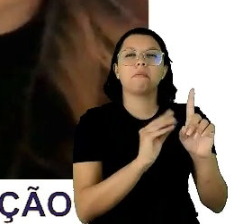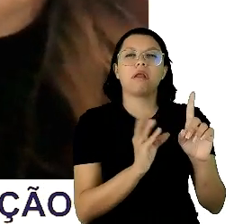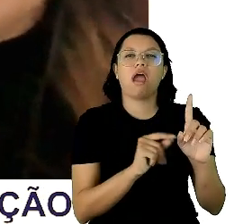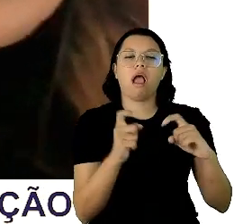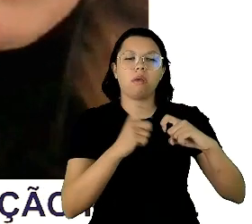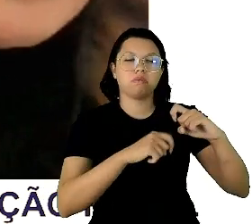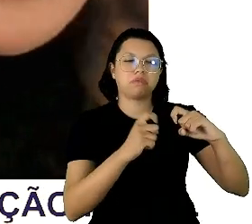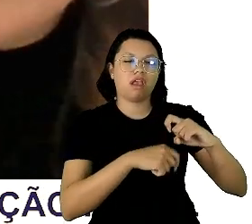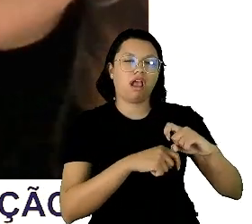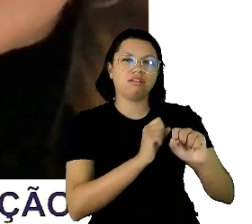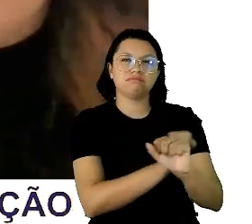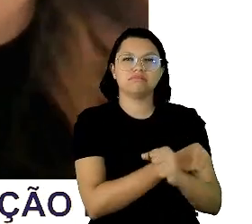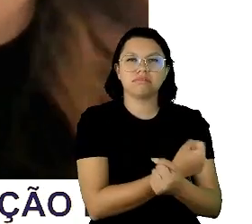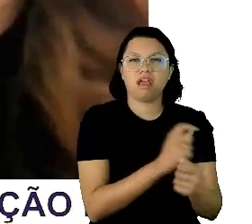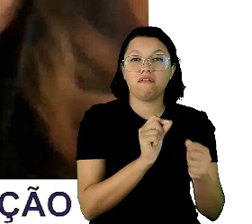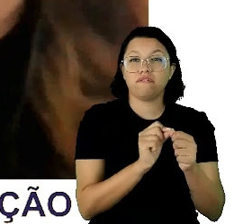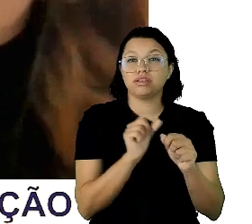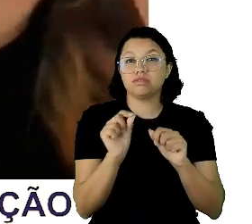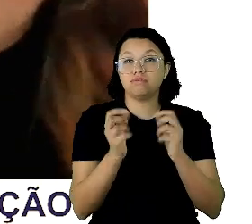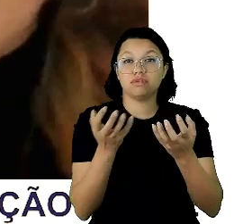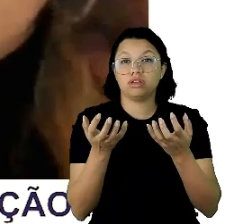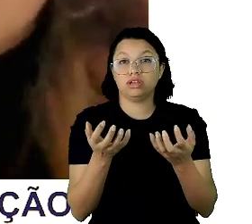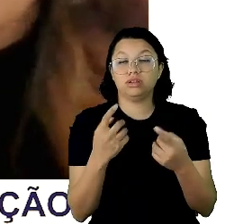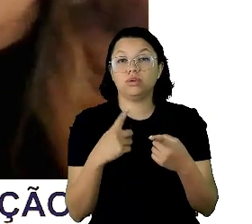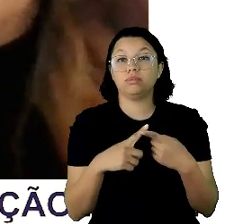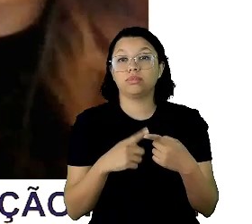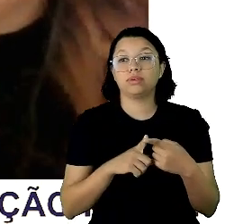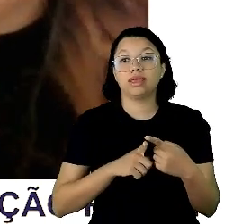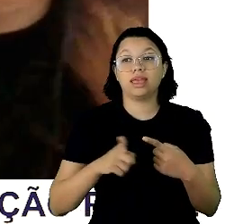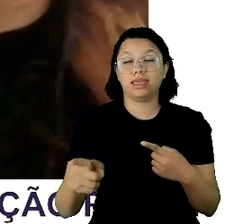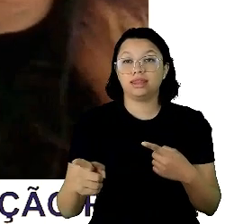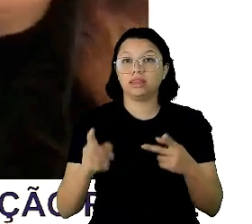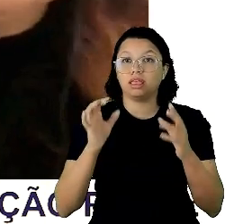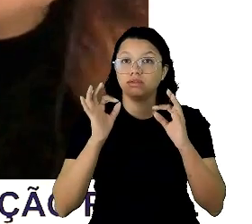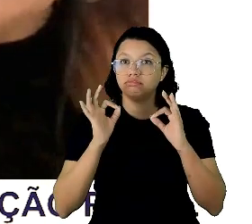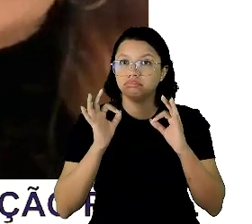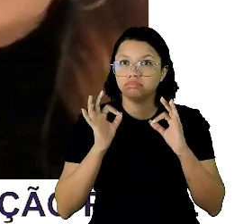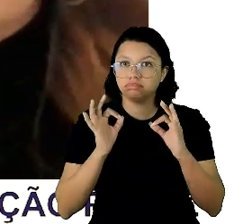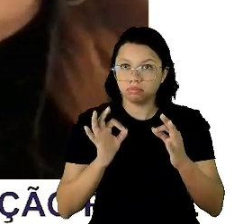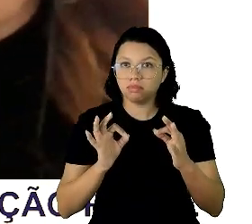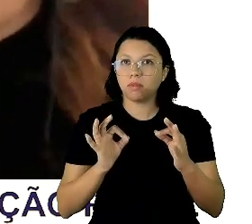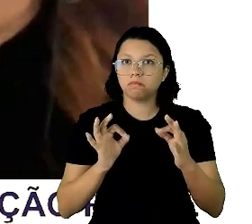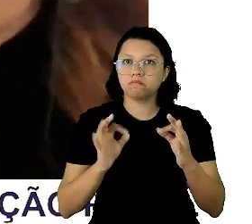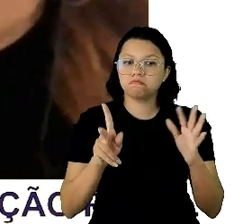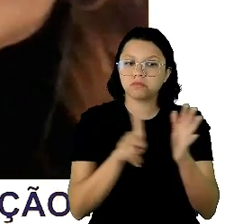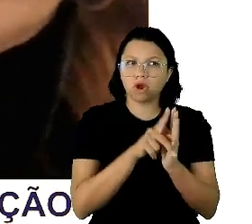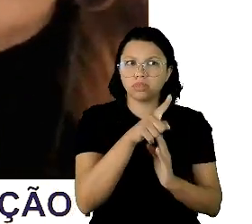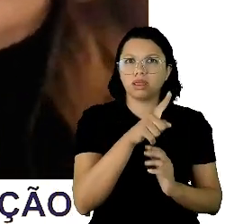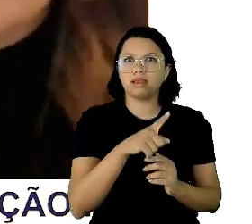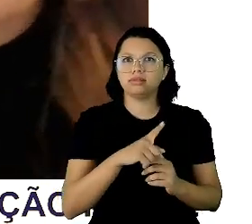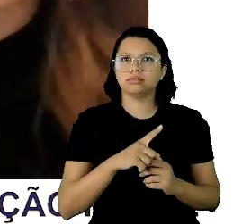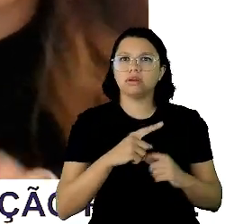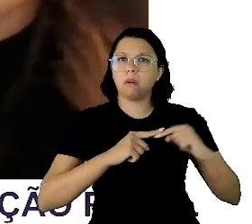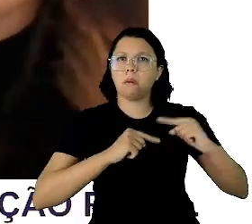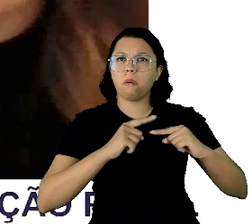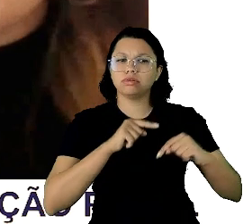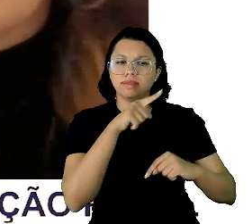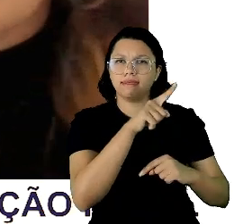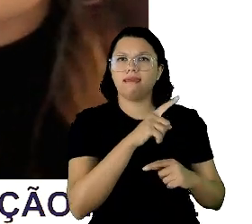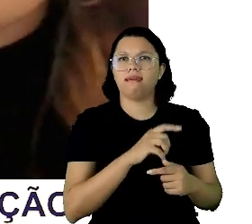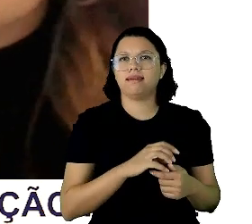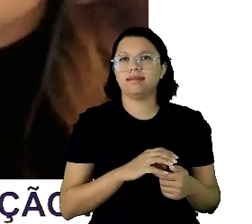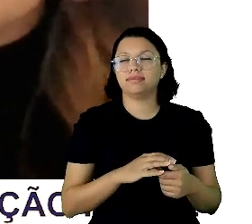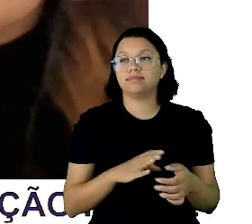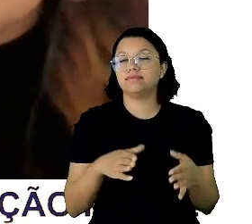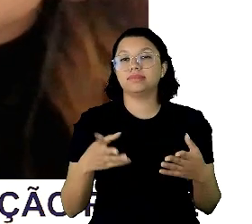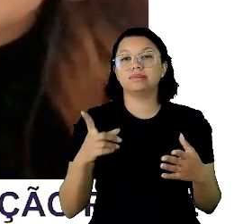escravas, fazia o que queria, porque elas eram, no caso, oficialmente propriedade deles, né? Que horror. Então, ainda tem